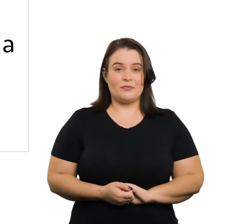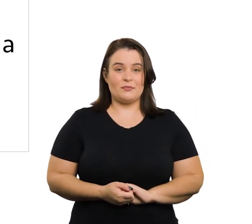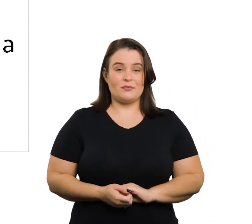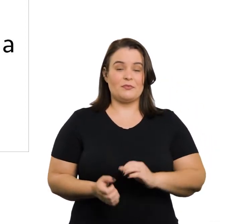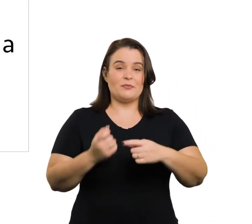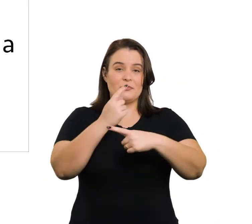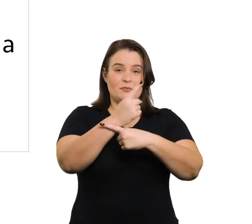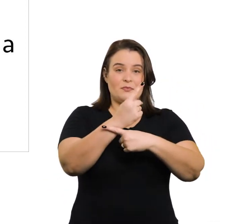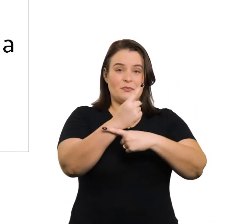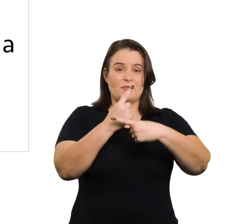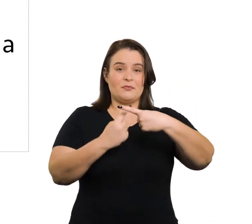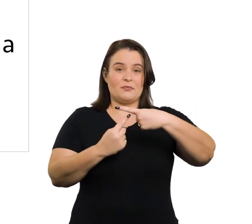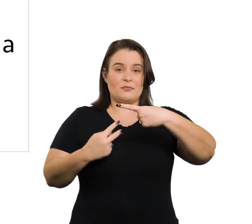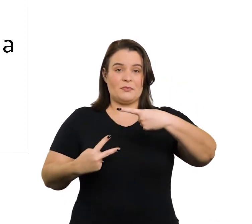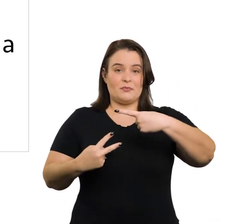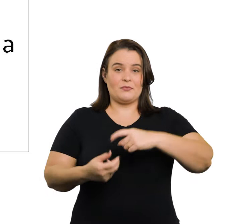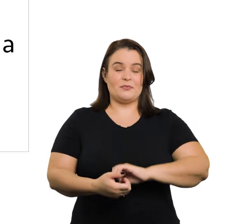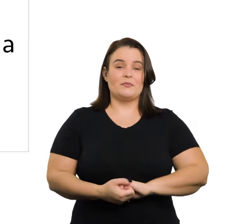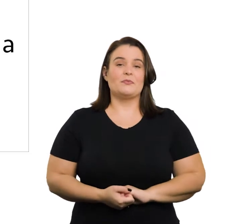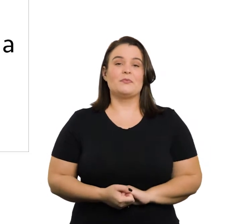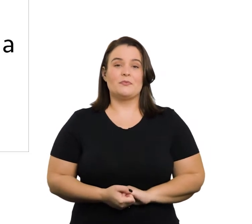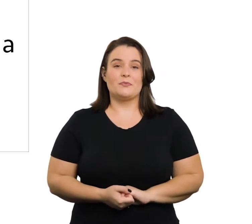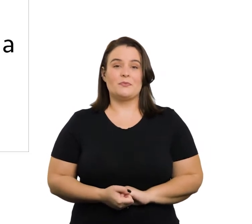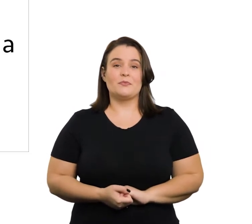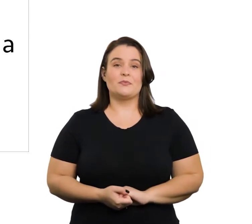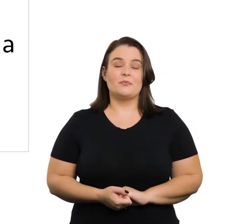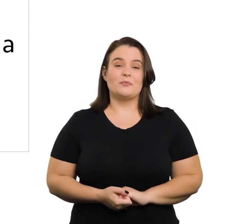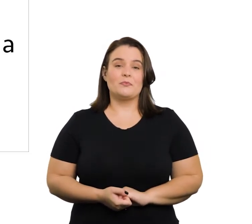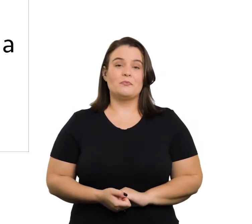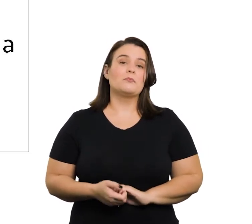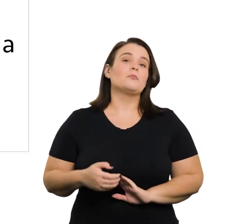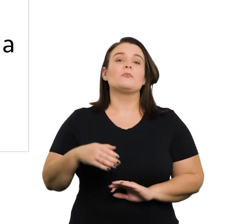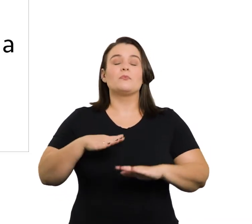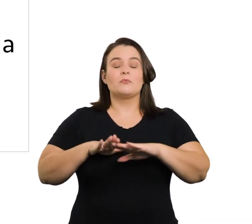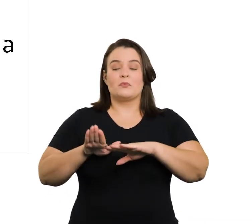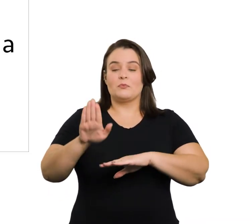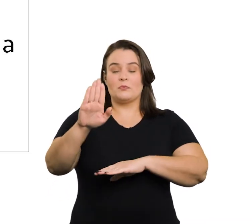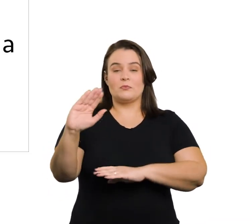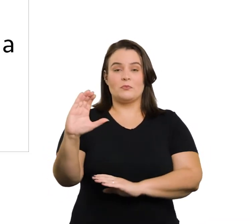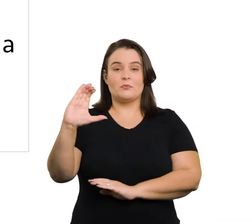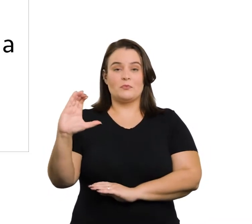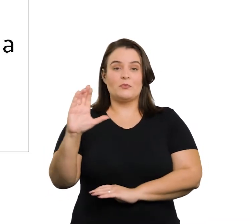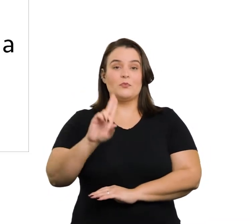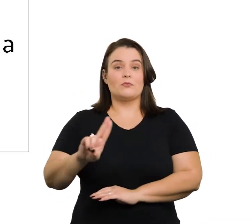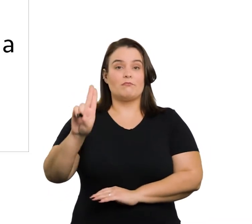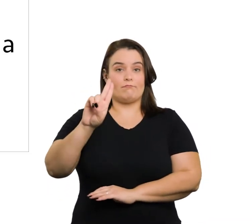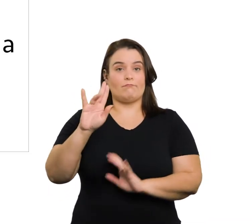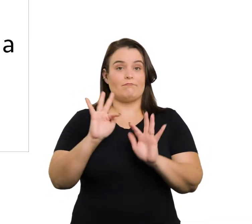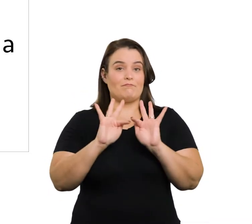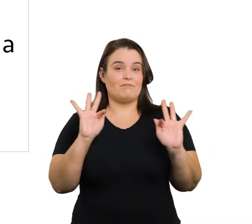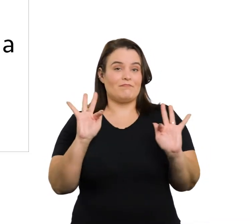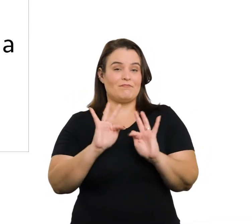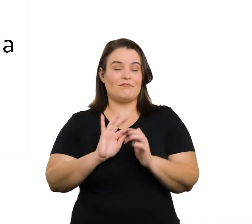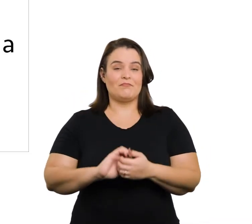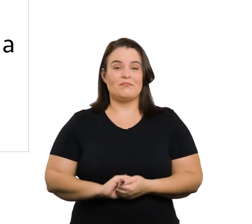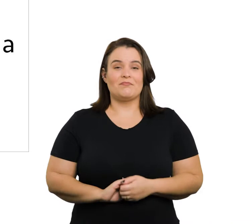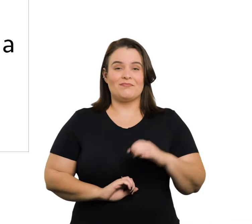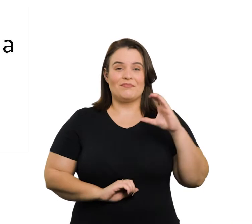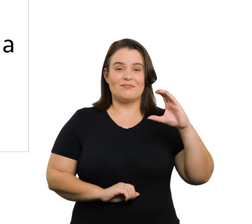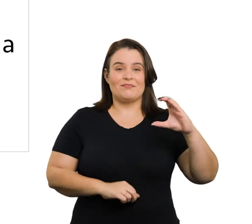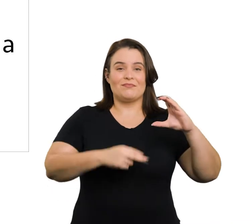8,33%, 1 por 12. Para a determinação do comprimento da rampa C, utilize a